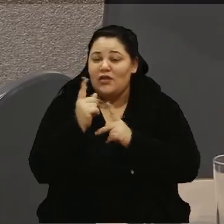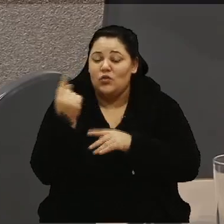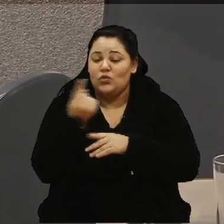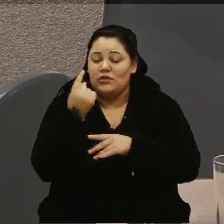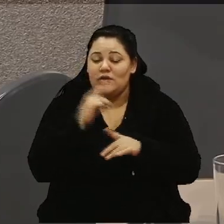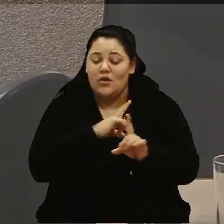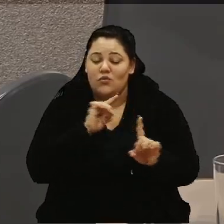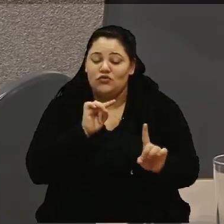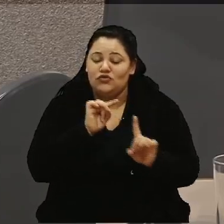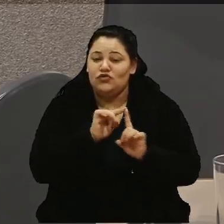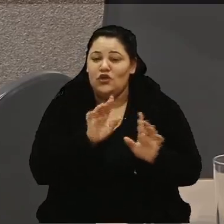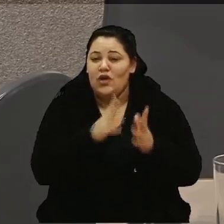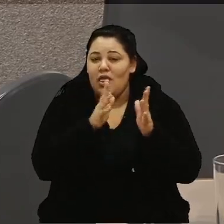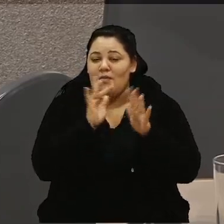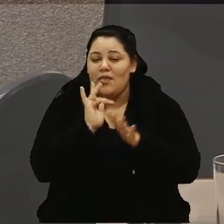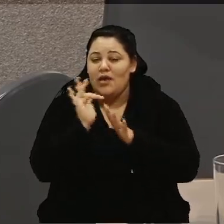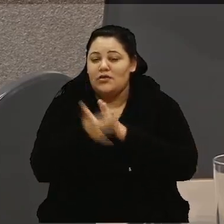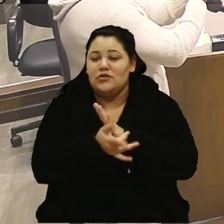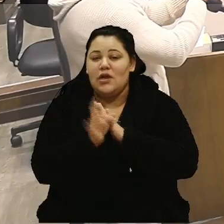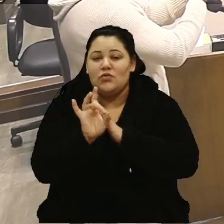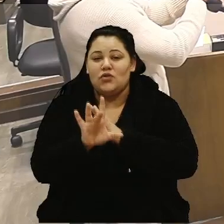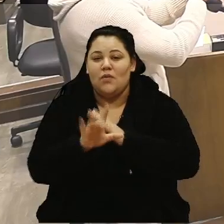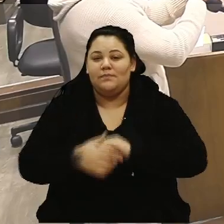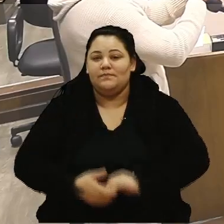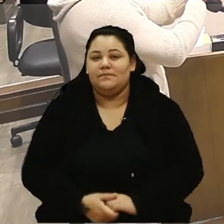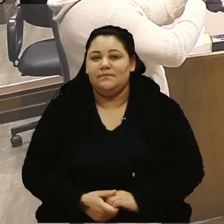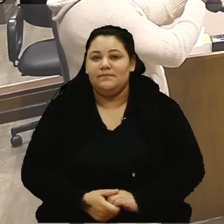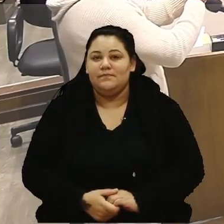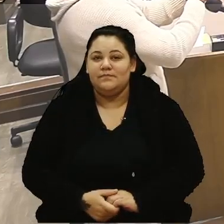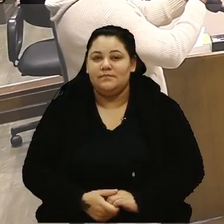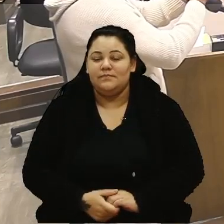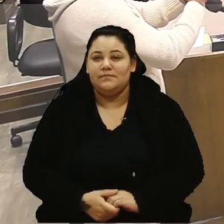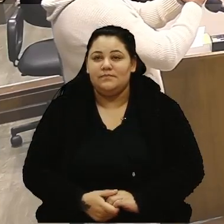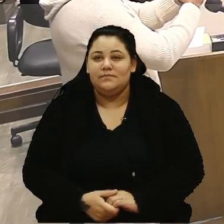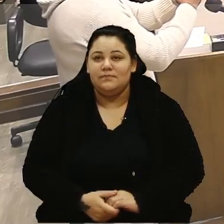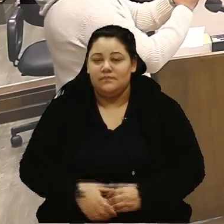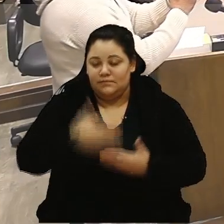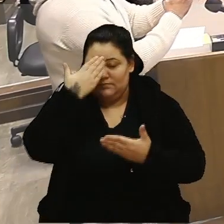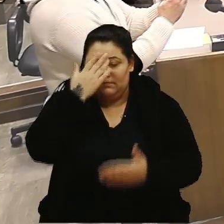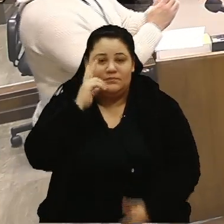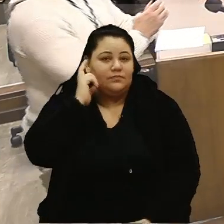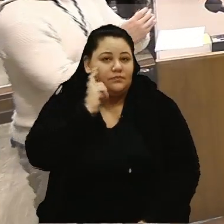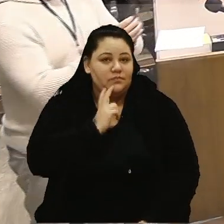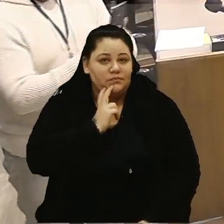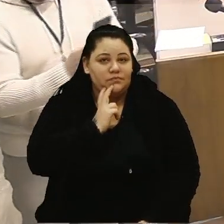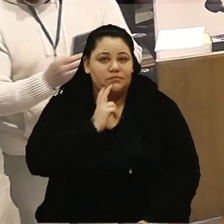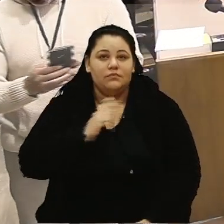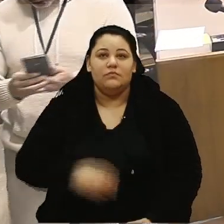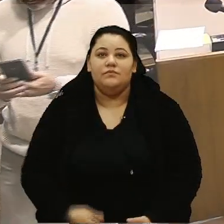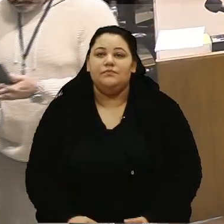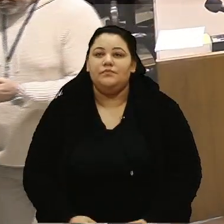propósito de engajamento nas redes sociais. Obrigado. Obrigado, vereador Daniel Santos. Com a palavra, vereador Rafael.